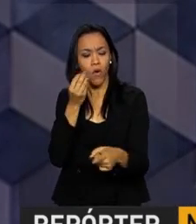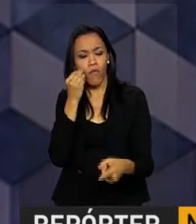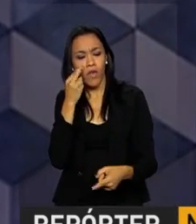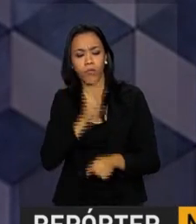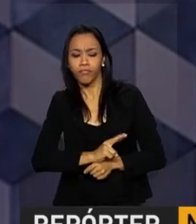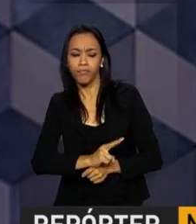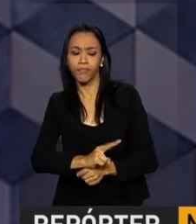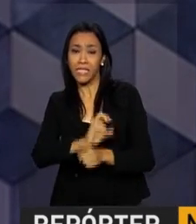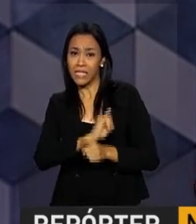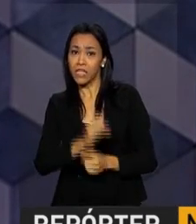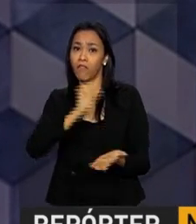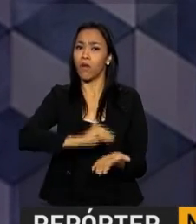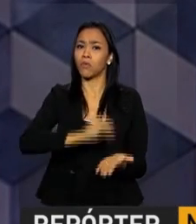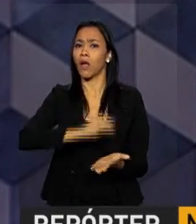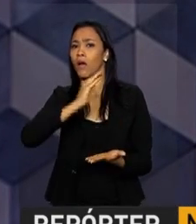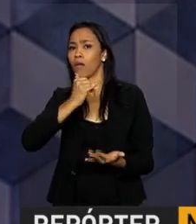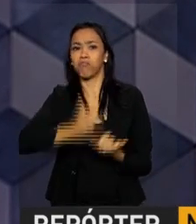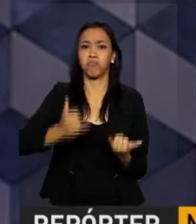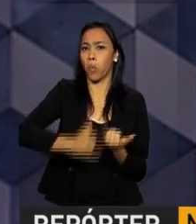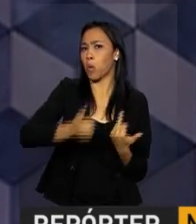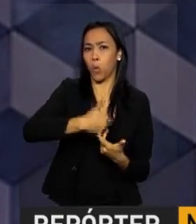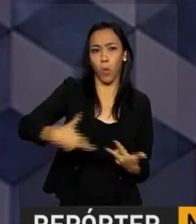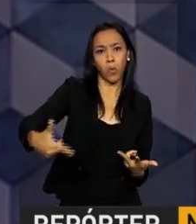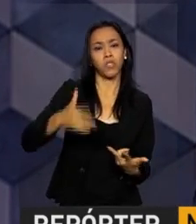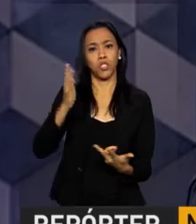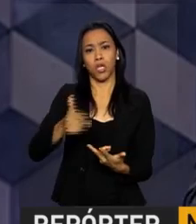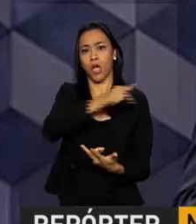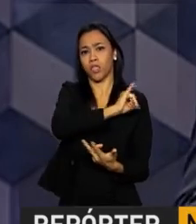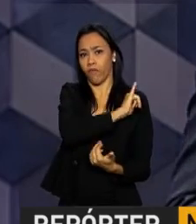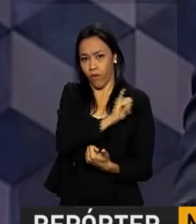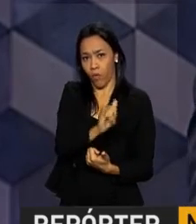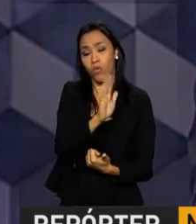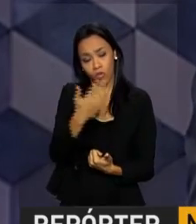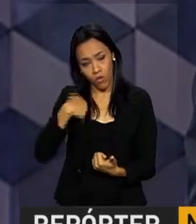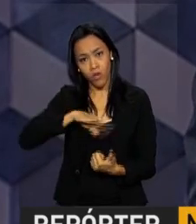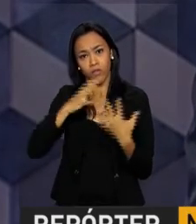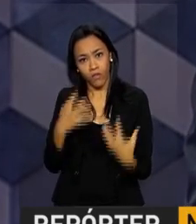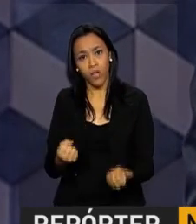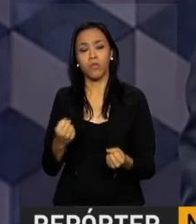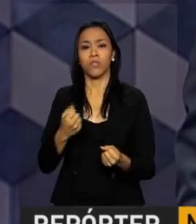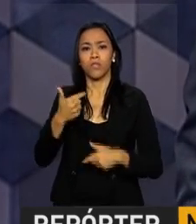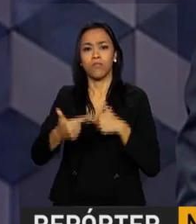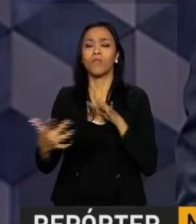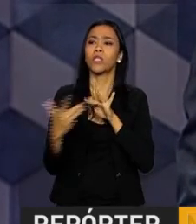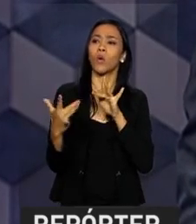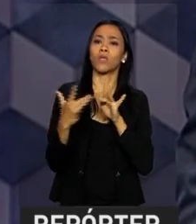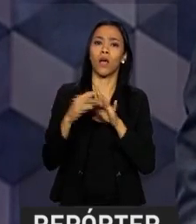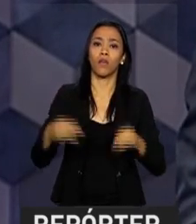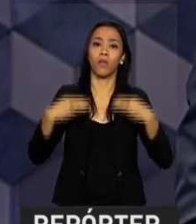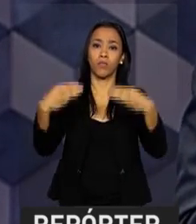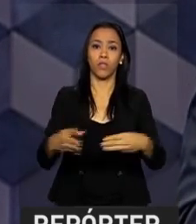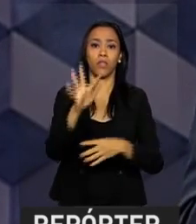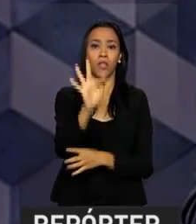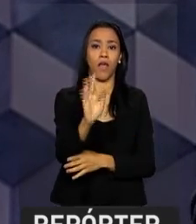se faltar recurso, conforme o ministro Blairo falou e se comprometeu, nós vamos atuar junto ao Ministério da Fazenda para que esses